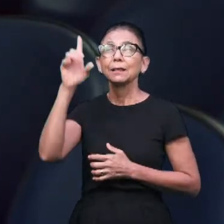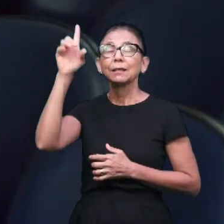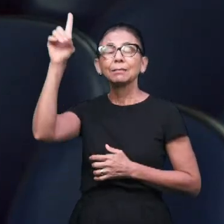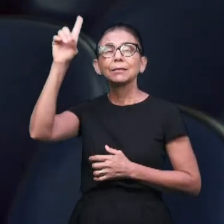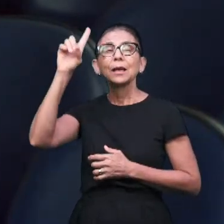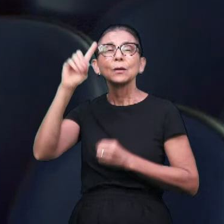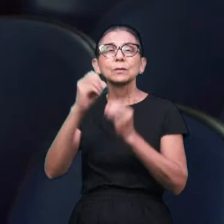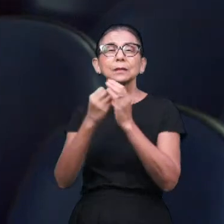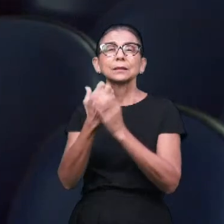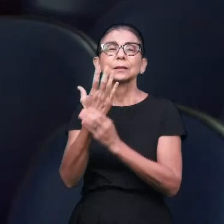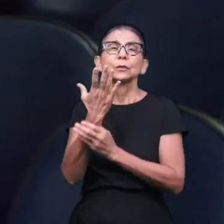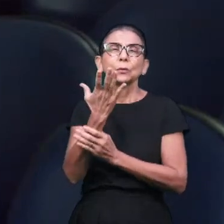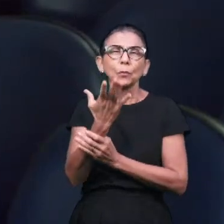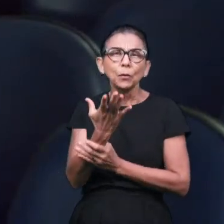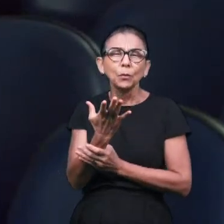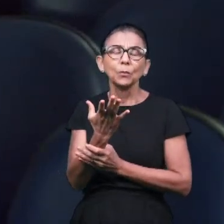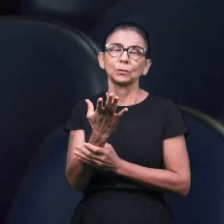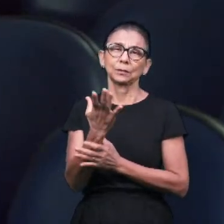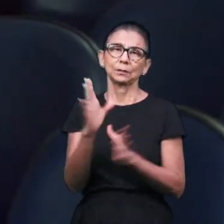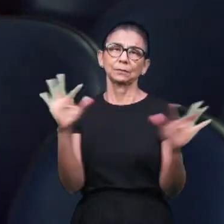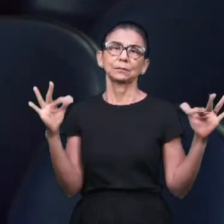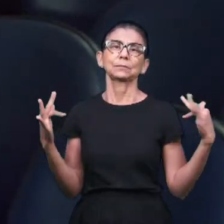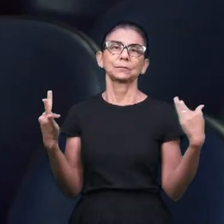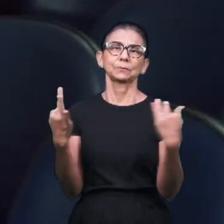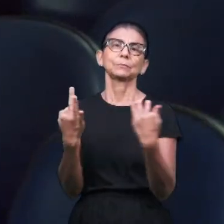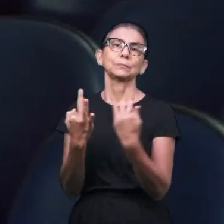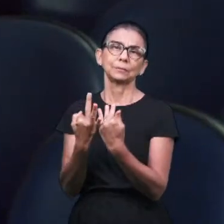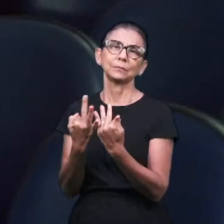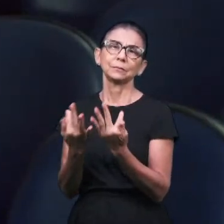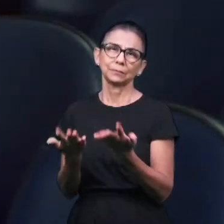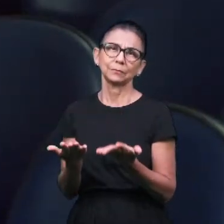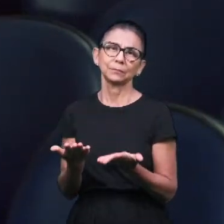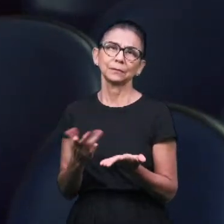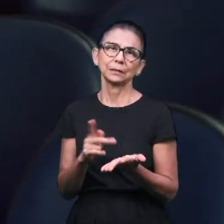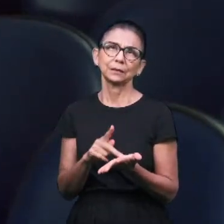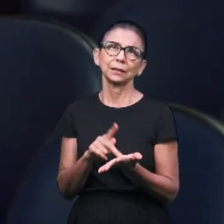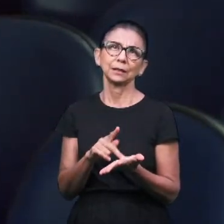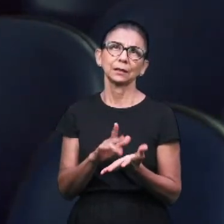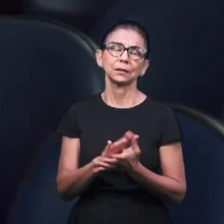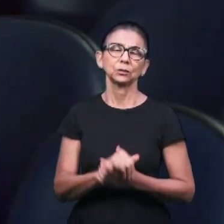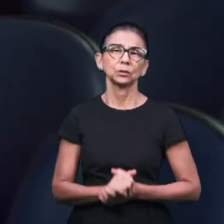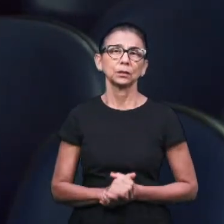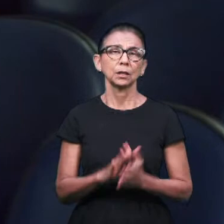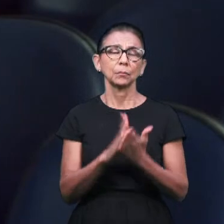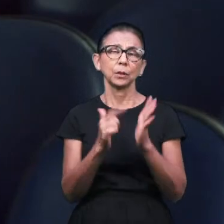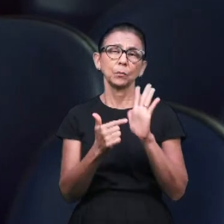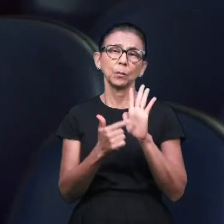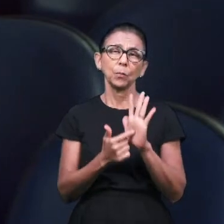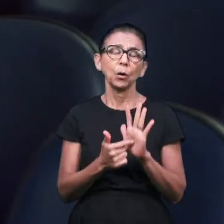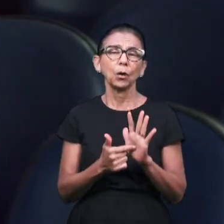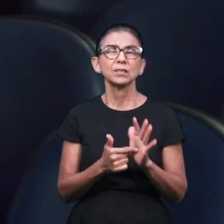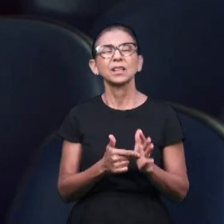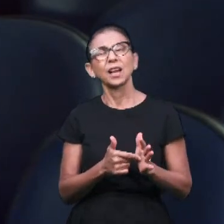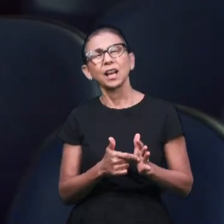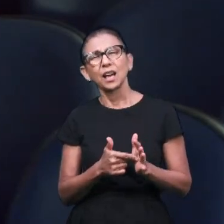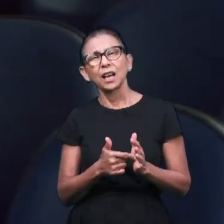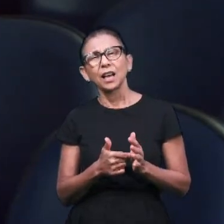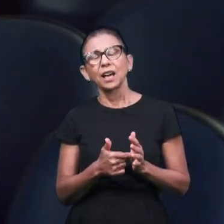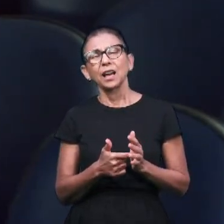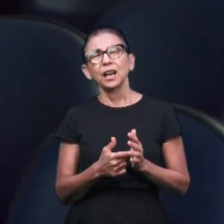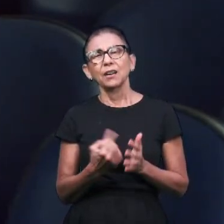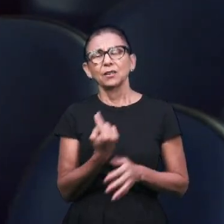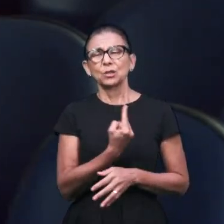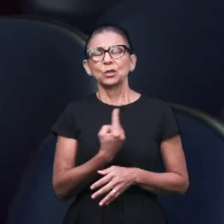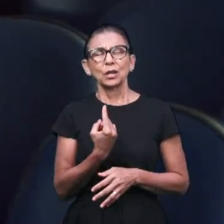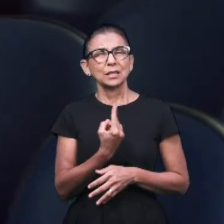Deus, quando estabeleceu, foi Deus que estabeleceu a família. Falou ali que não era bom que o homem esteja só. Ele veio ali com a adjutora para estar